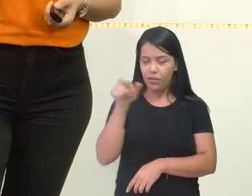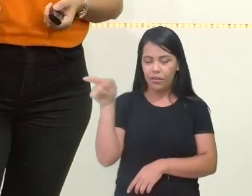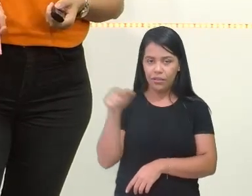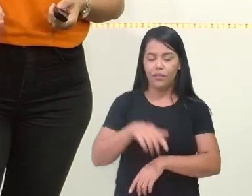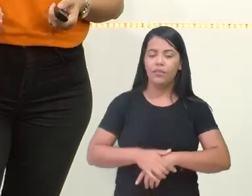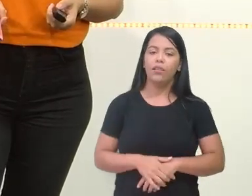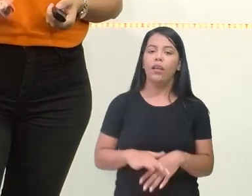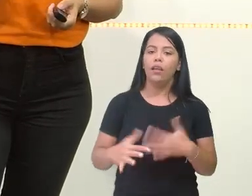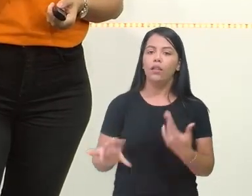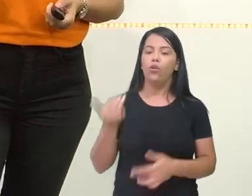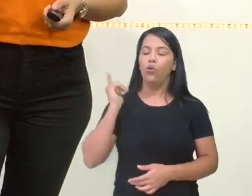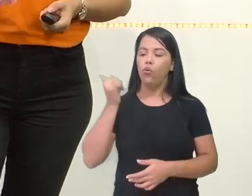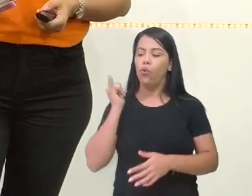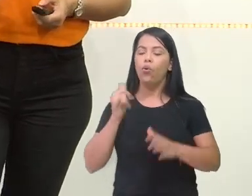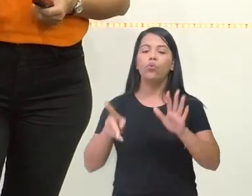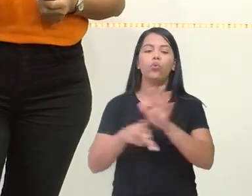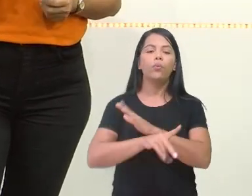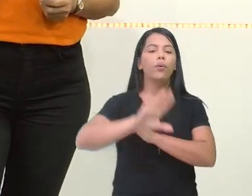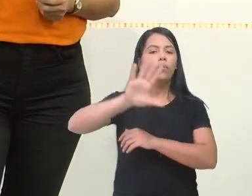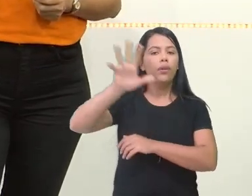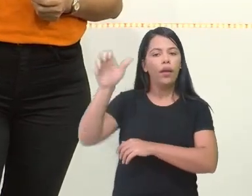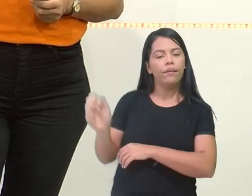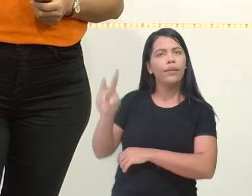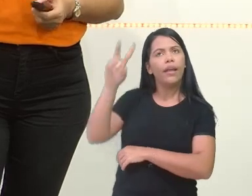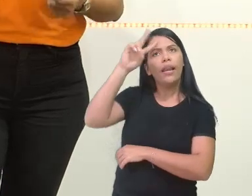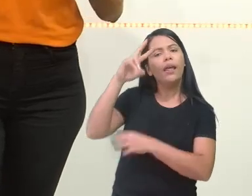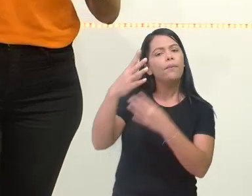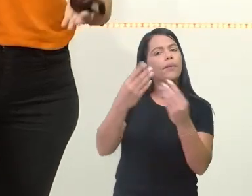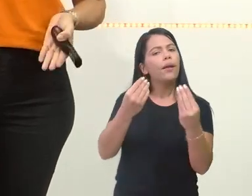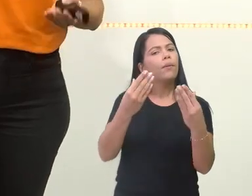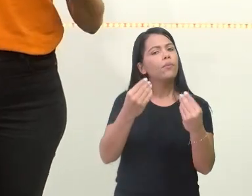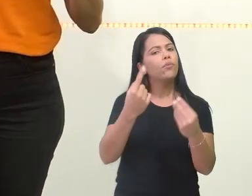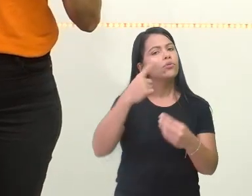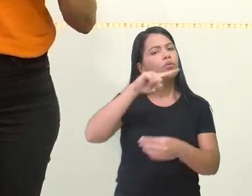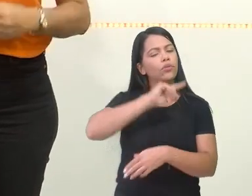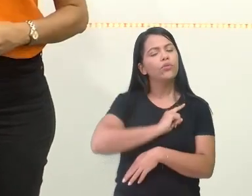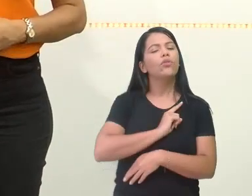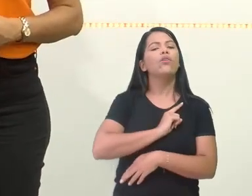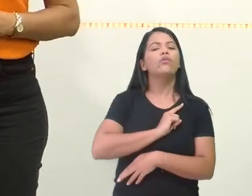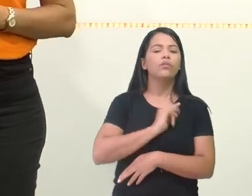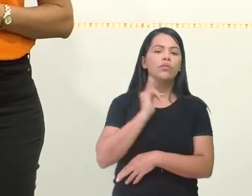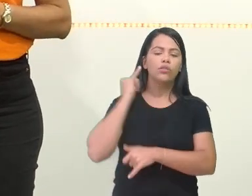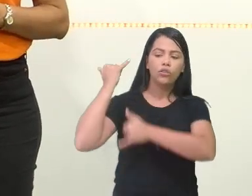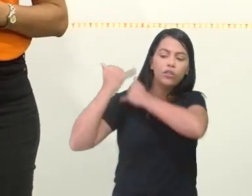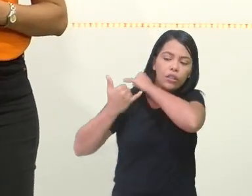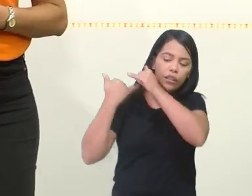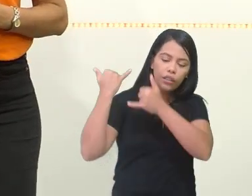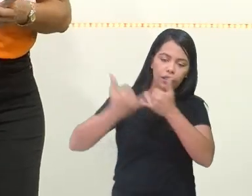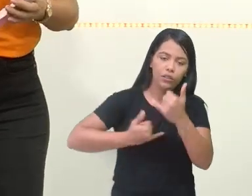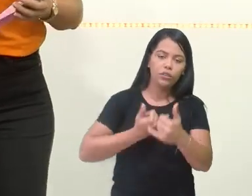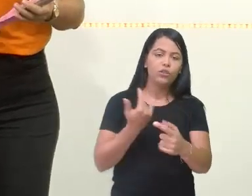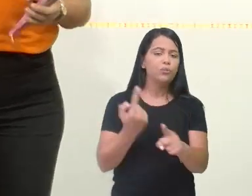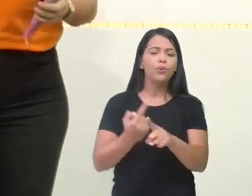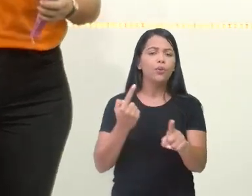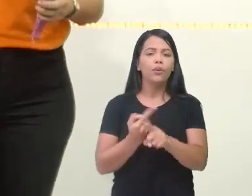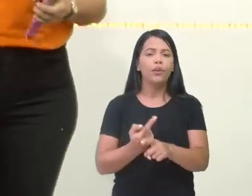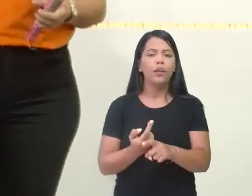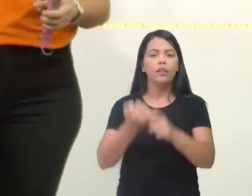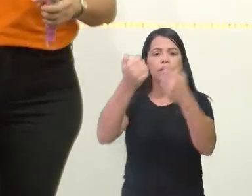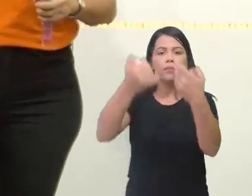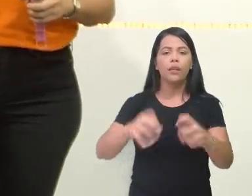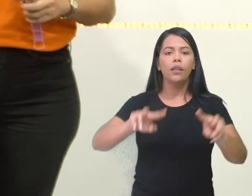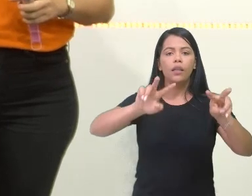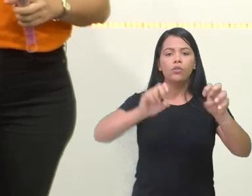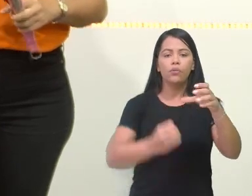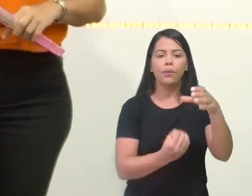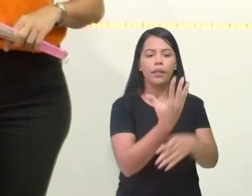contos africanos, como eu falei, eles lembram muito as nossas lendas, não é? Por quê? Porque falam da criação